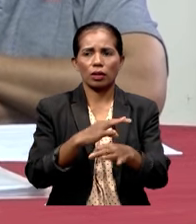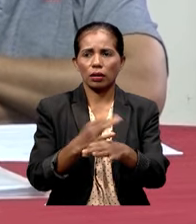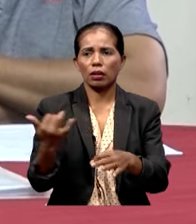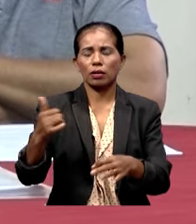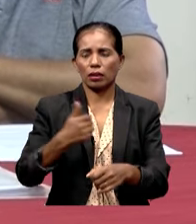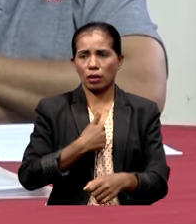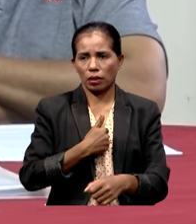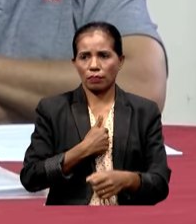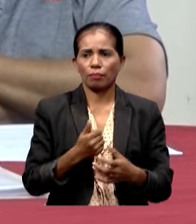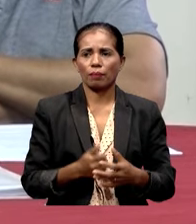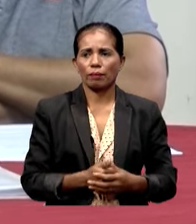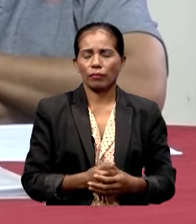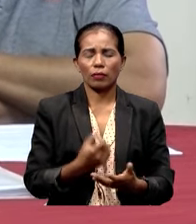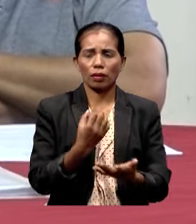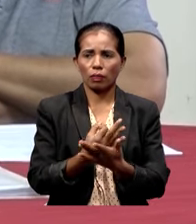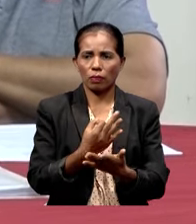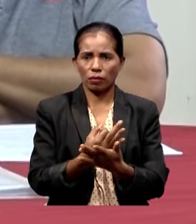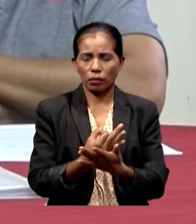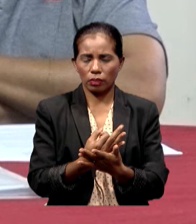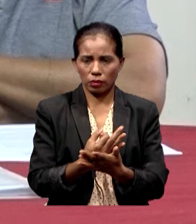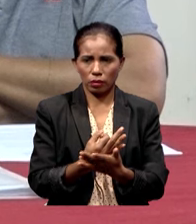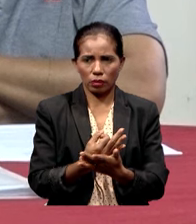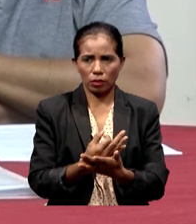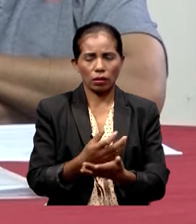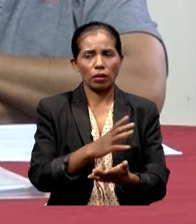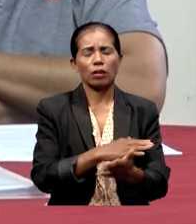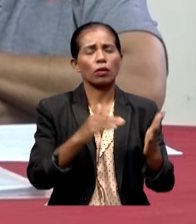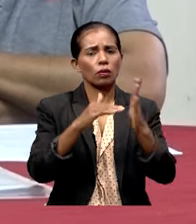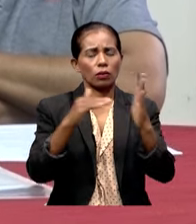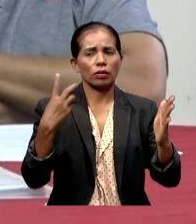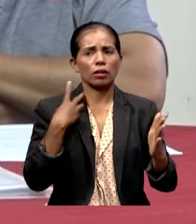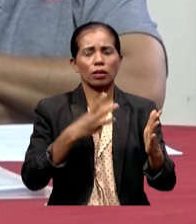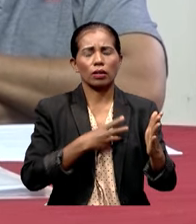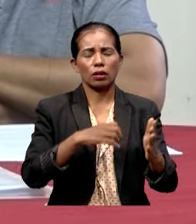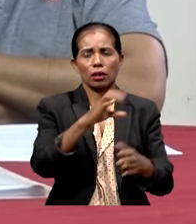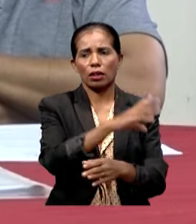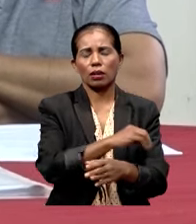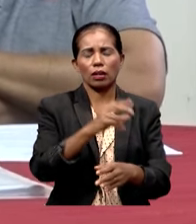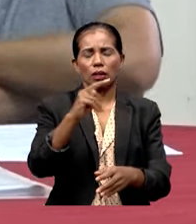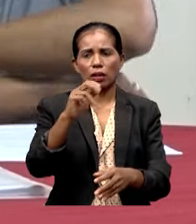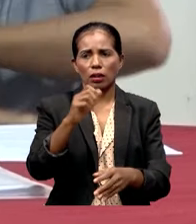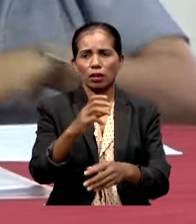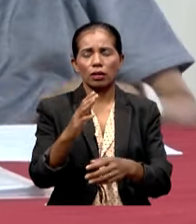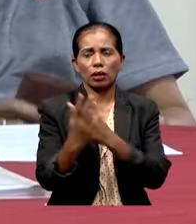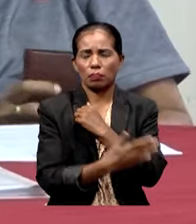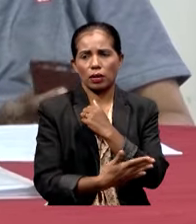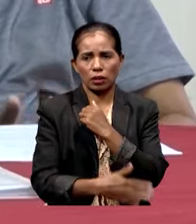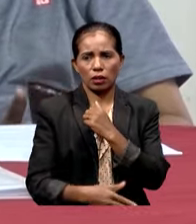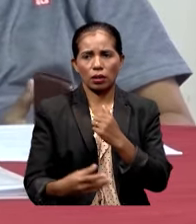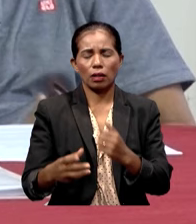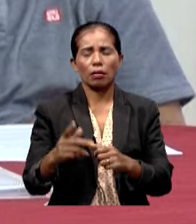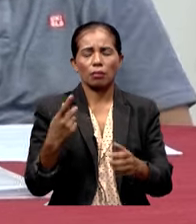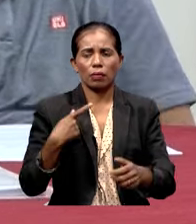sira ne subsidio de ne antiproduktivo no contra itan hino nasional ante exploração. E parlamento rasa